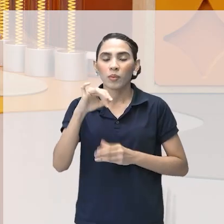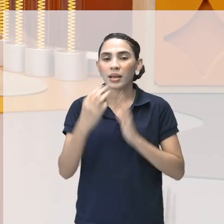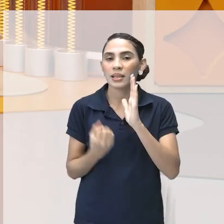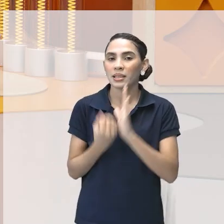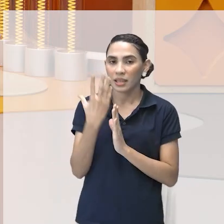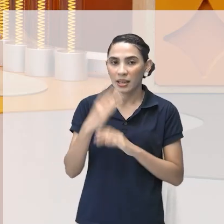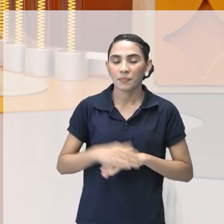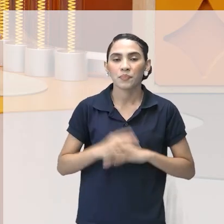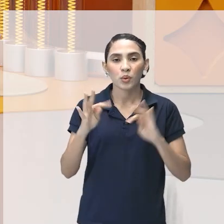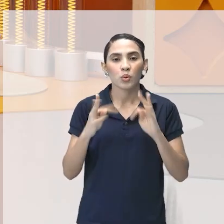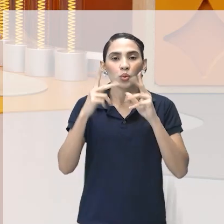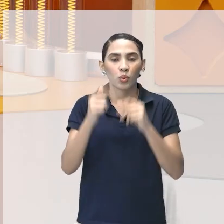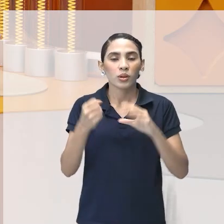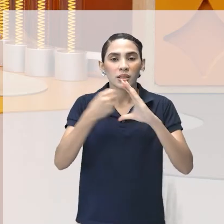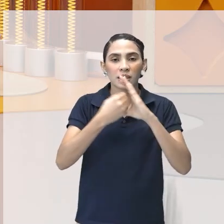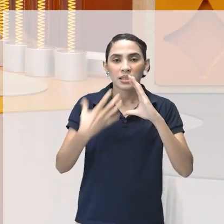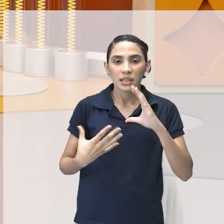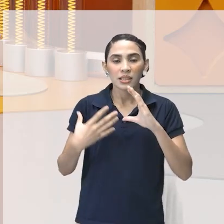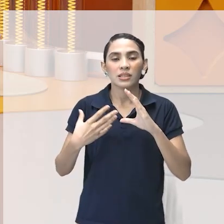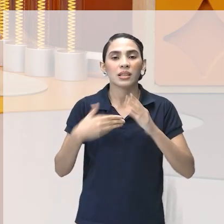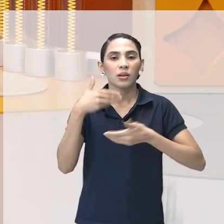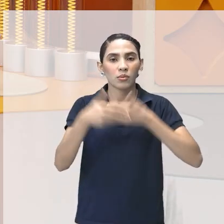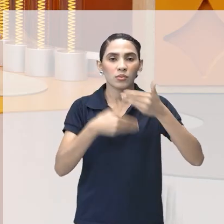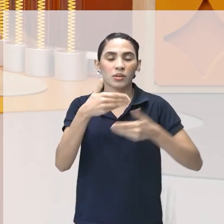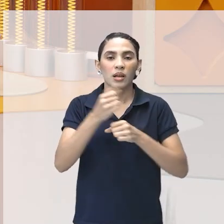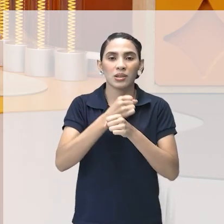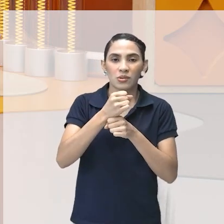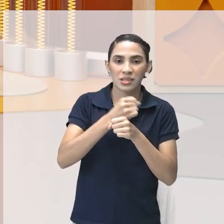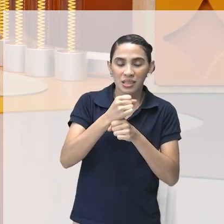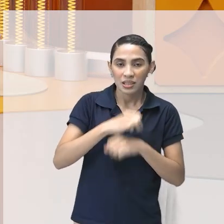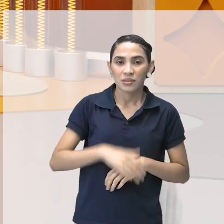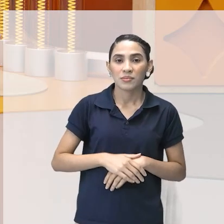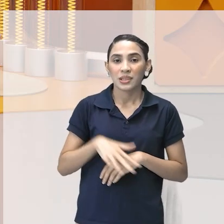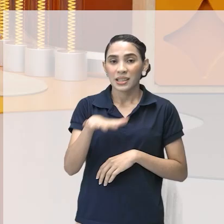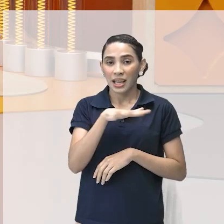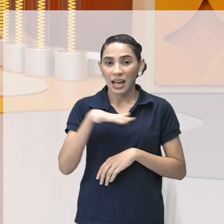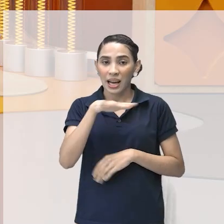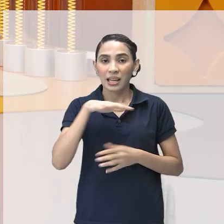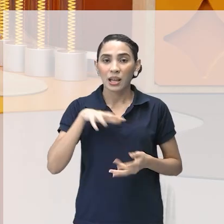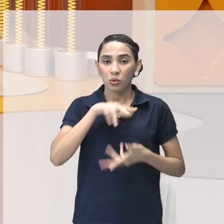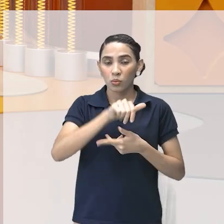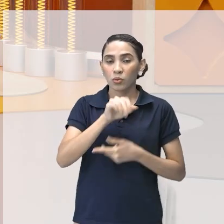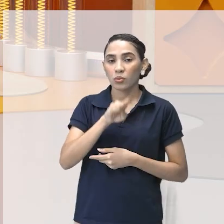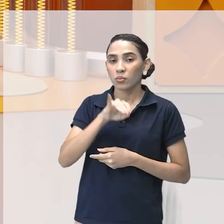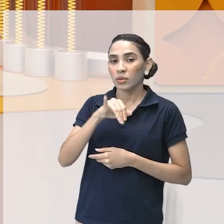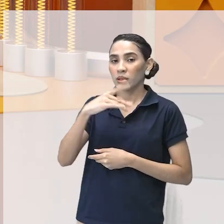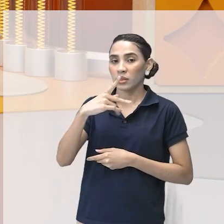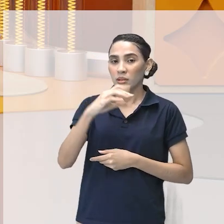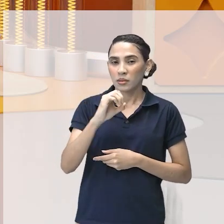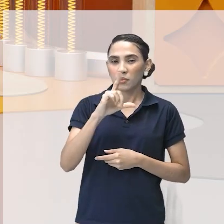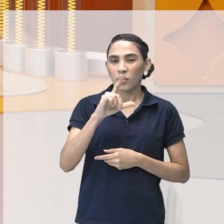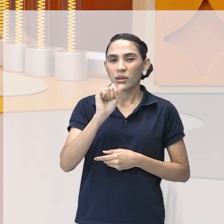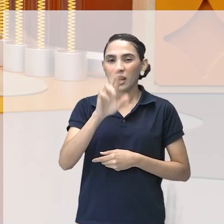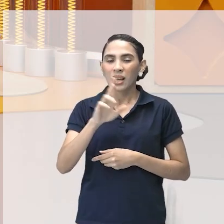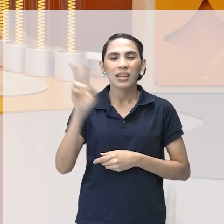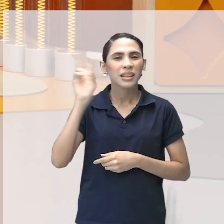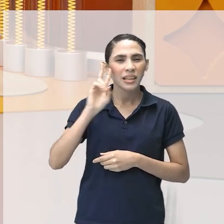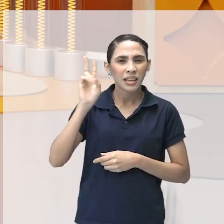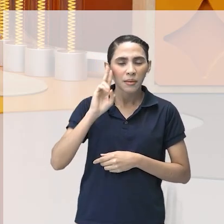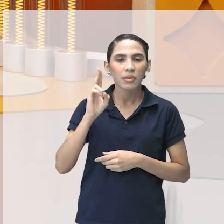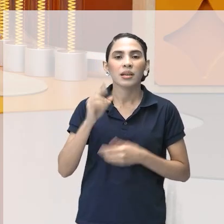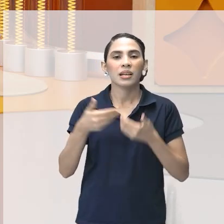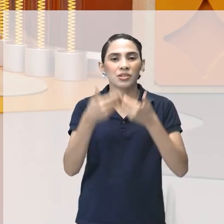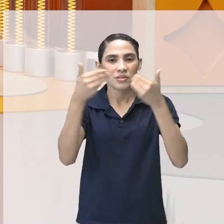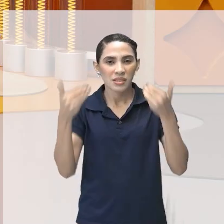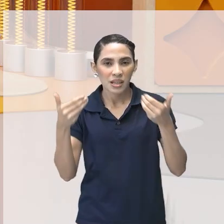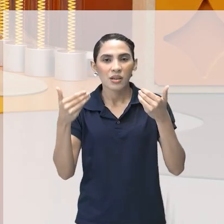surgir, né, todas essas características com o passar dos anos, tanto da parte do mundo bipolar, ali, lembra do mundo bipolar, quando ocorre a